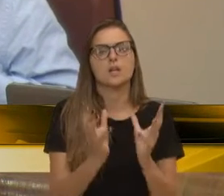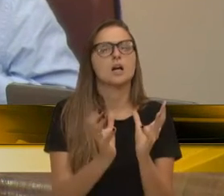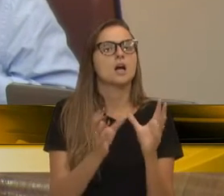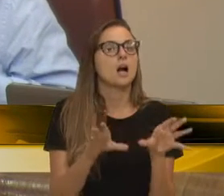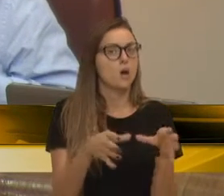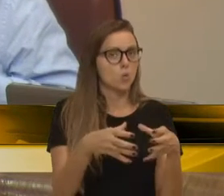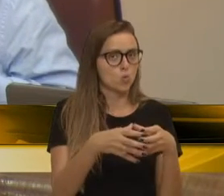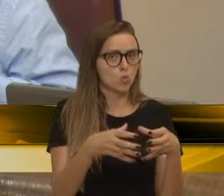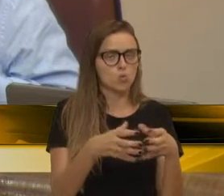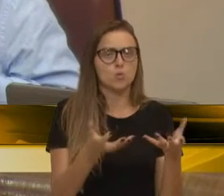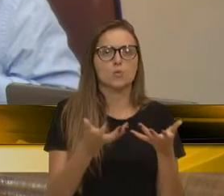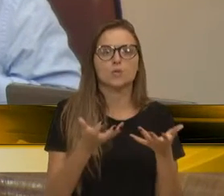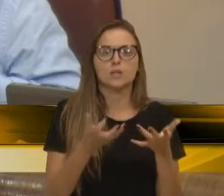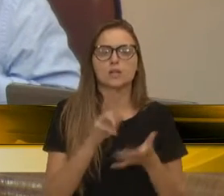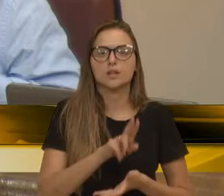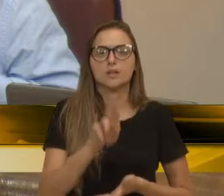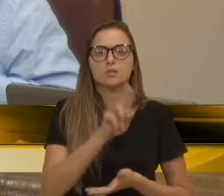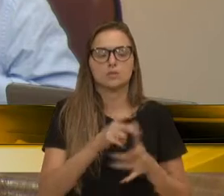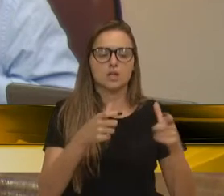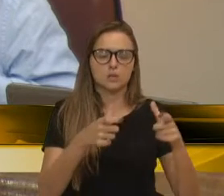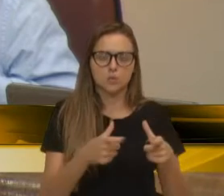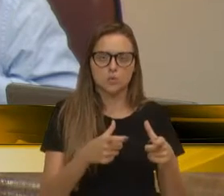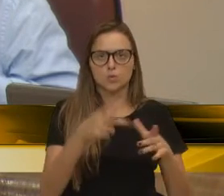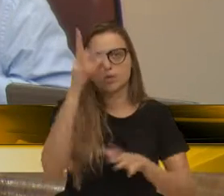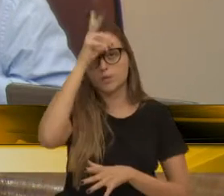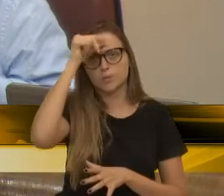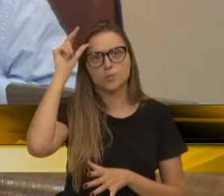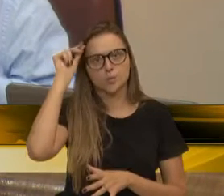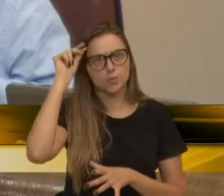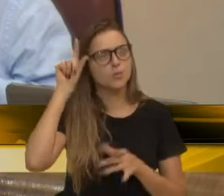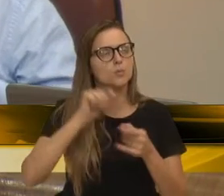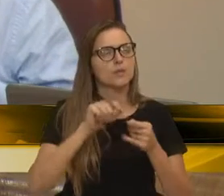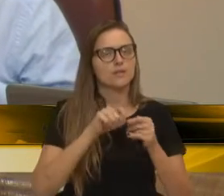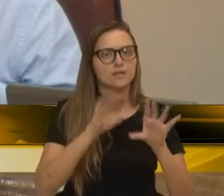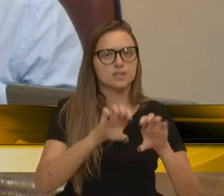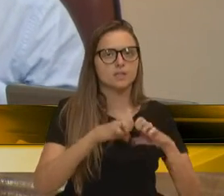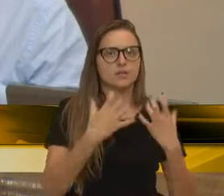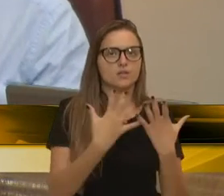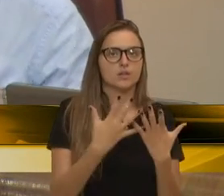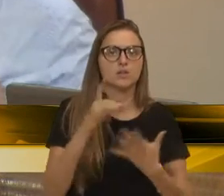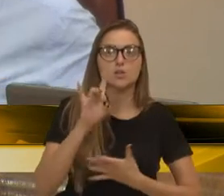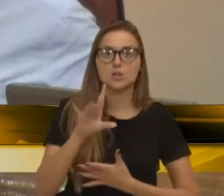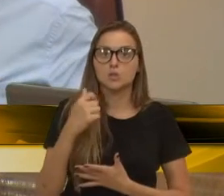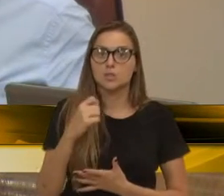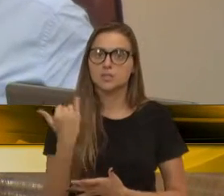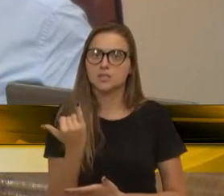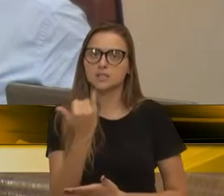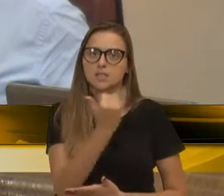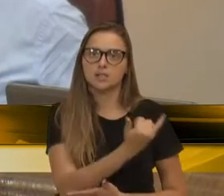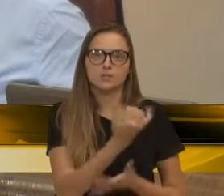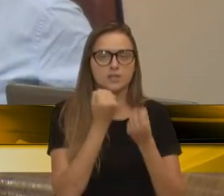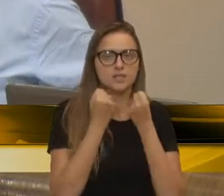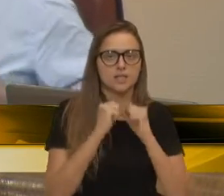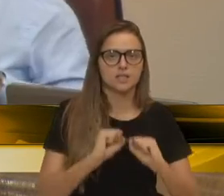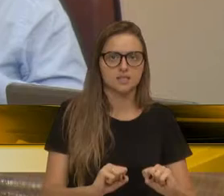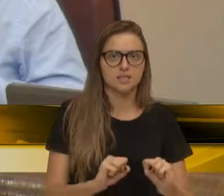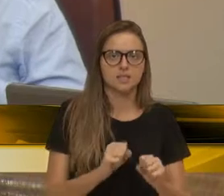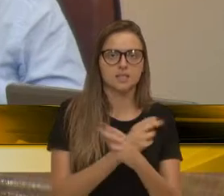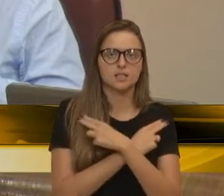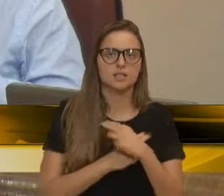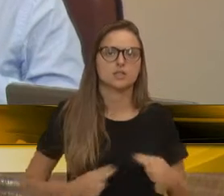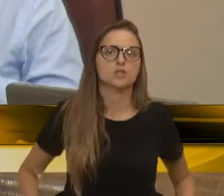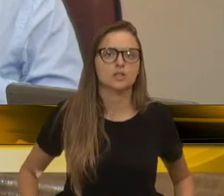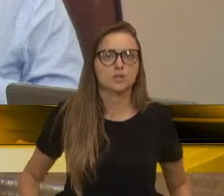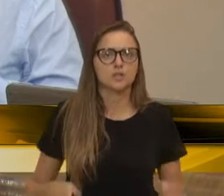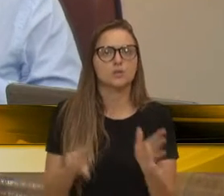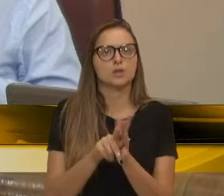deseja utilizar o espaço público para se manifestar coletivamente basta previamente informar à secretaria de trânsito da sua intenção